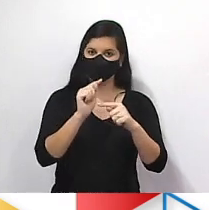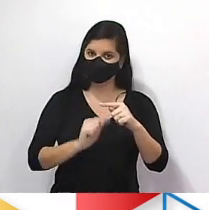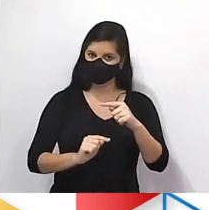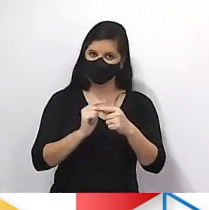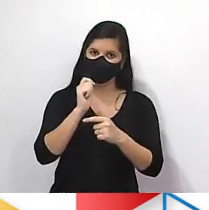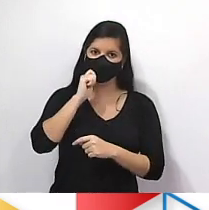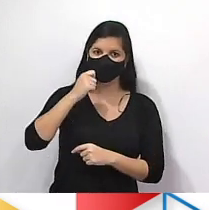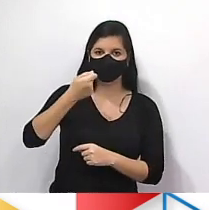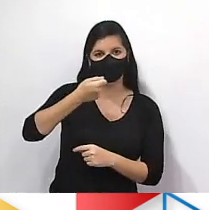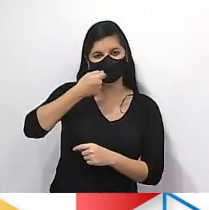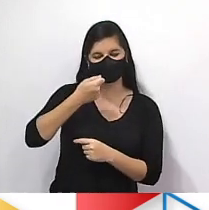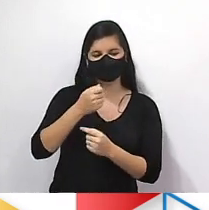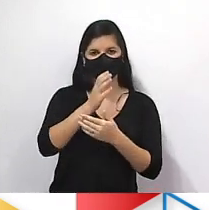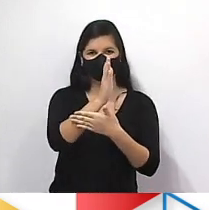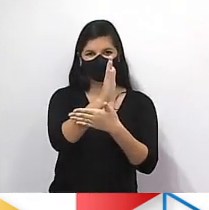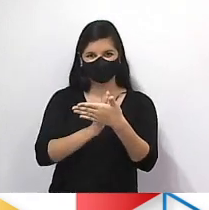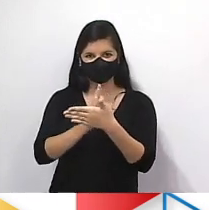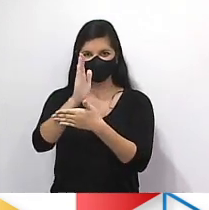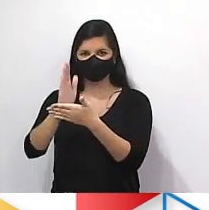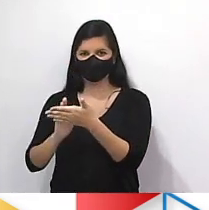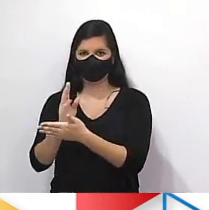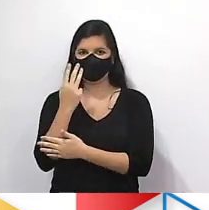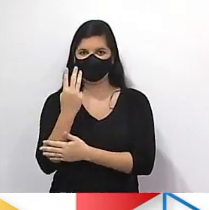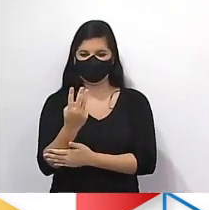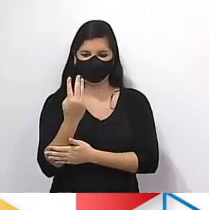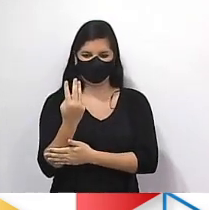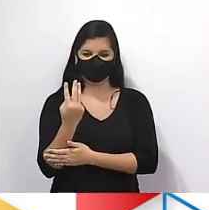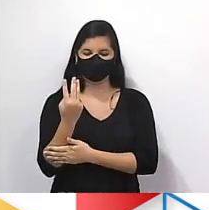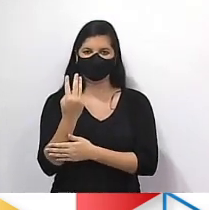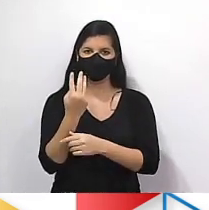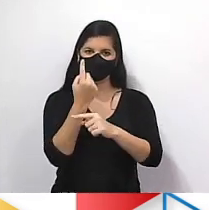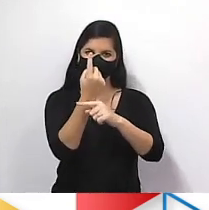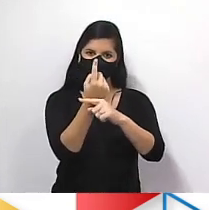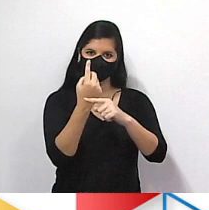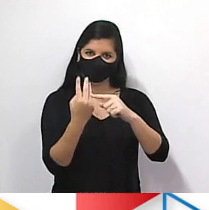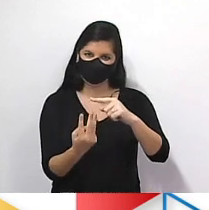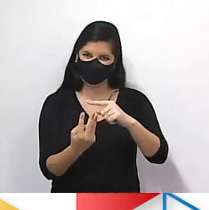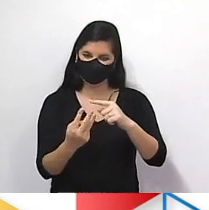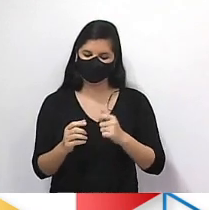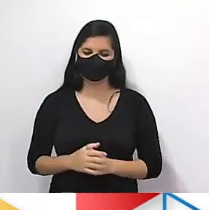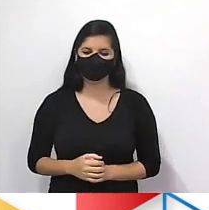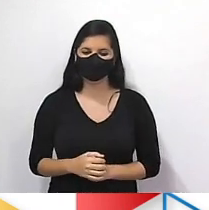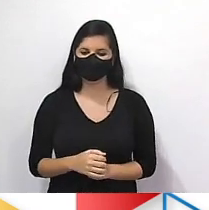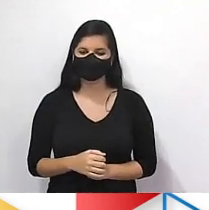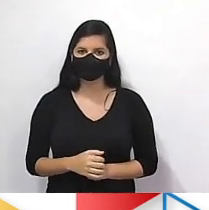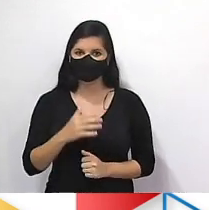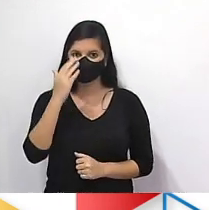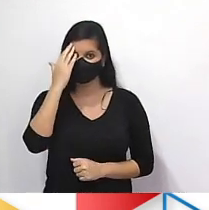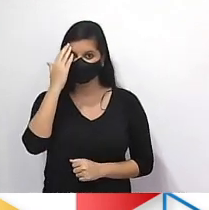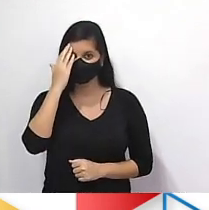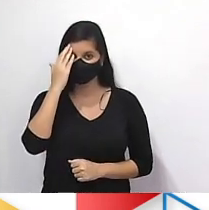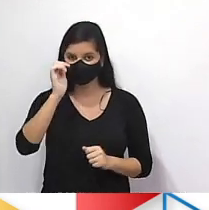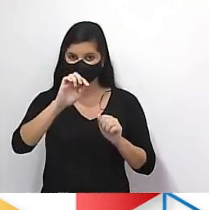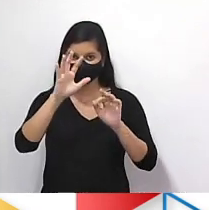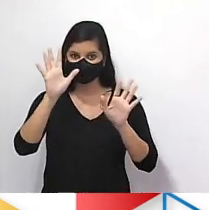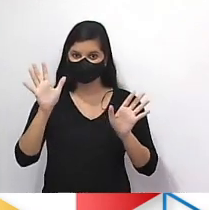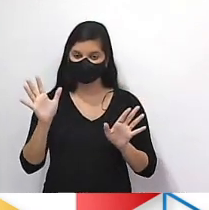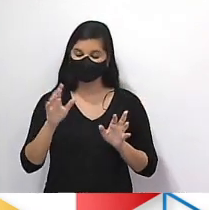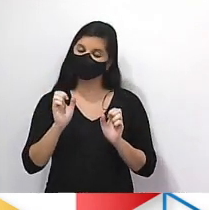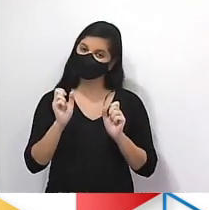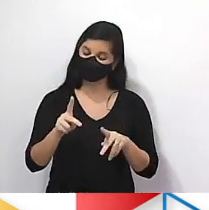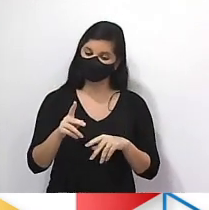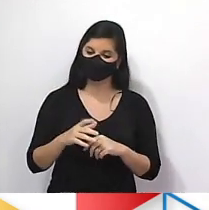pão com 3 cortes, ok? E aí eu representava 1/3. Tá? Deu para entender? Tá claro?